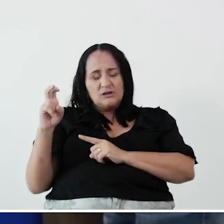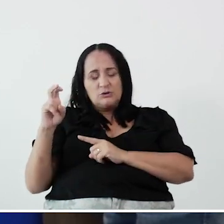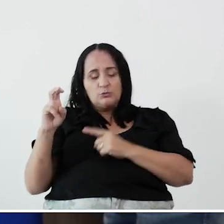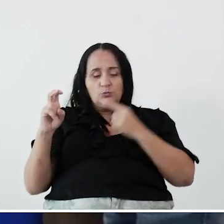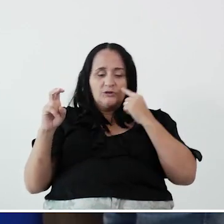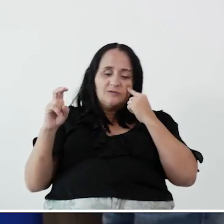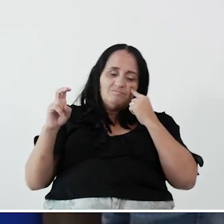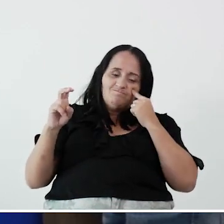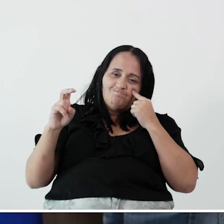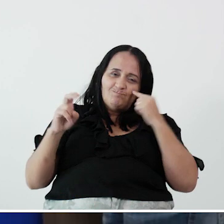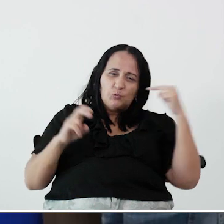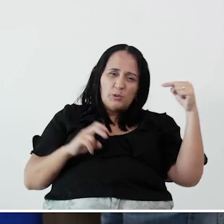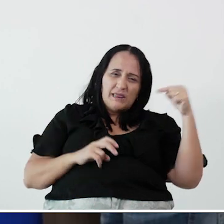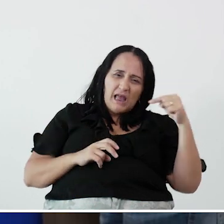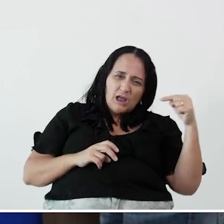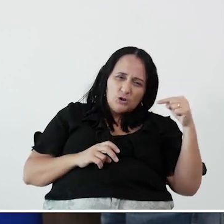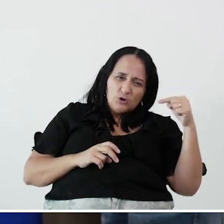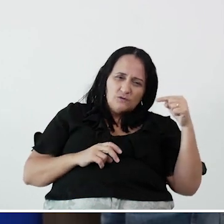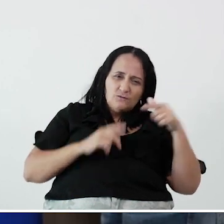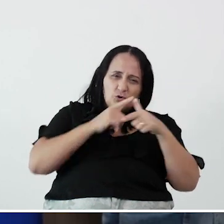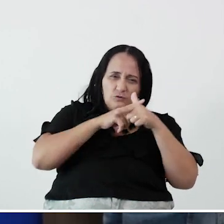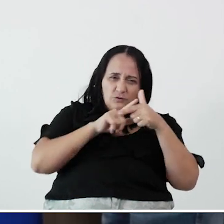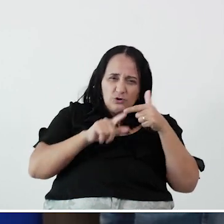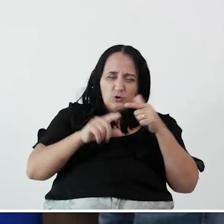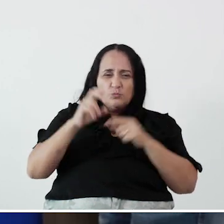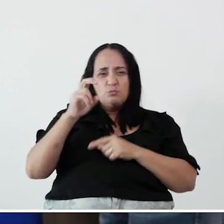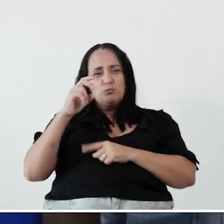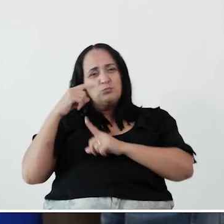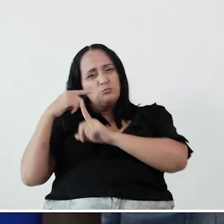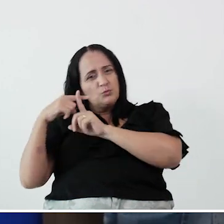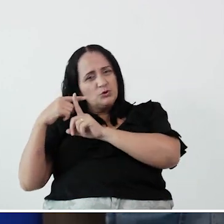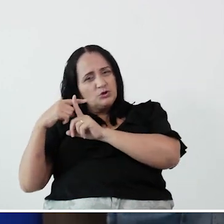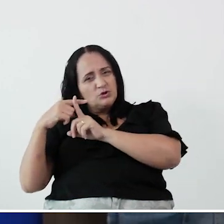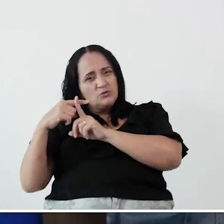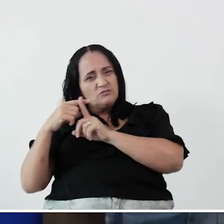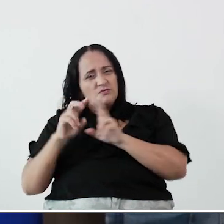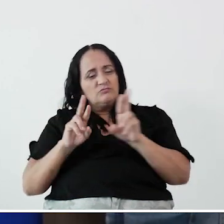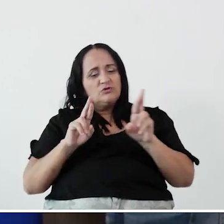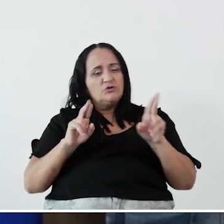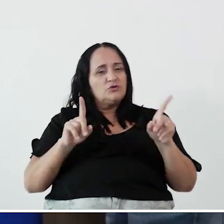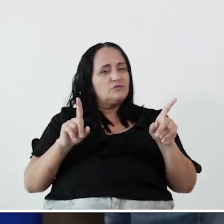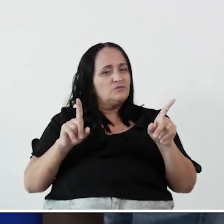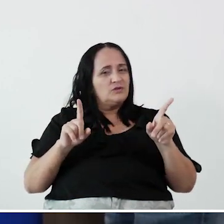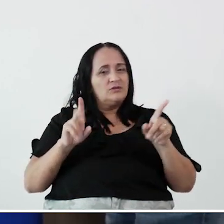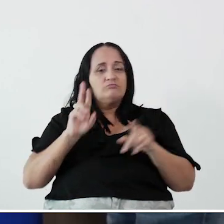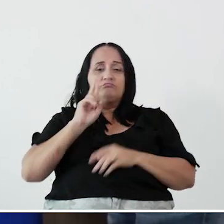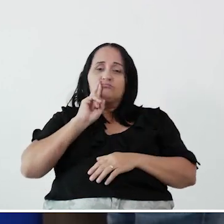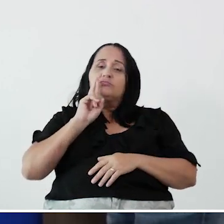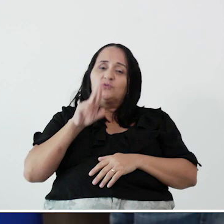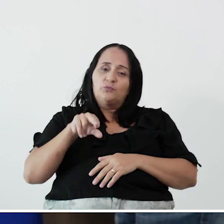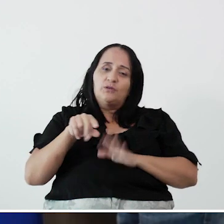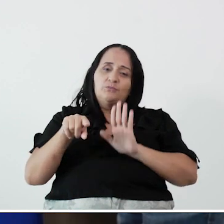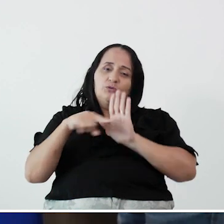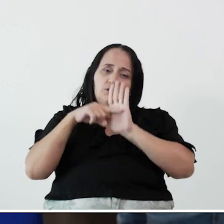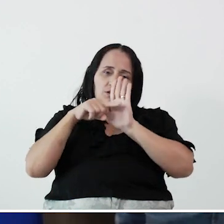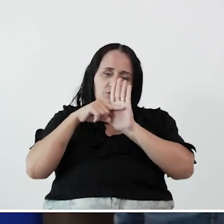negativo dividido por um número positivo. Sinais diferentes, resultado